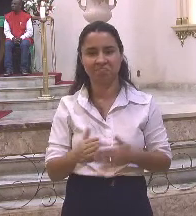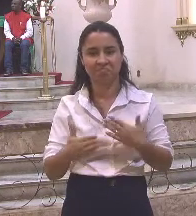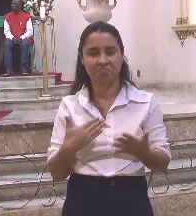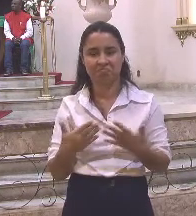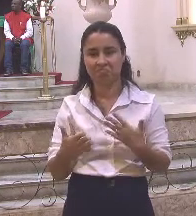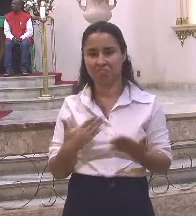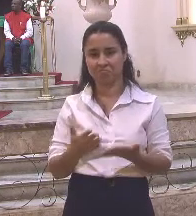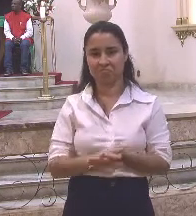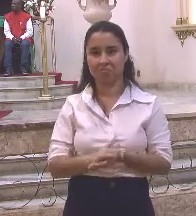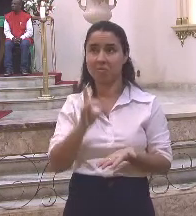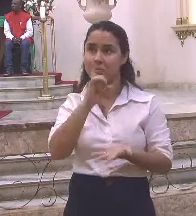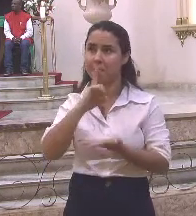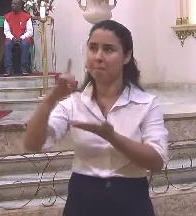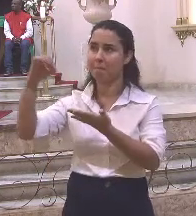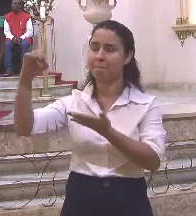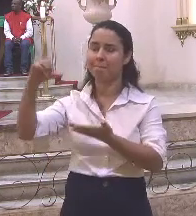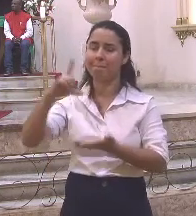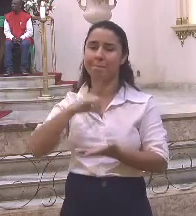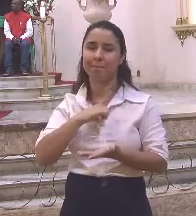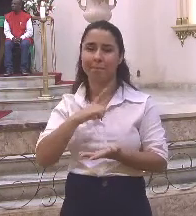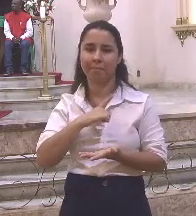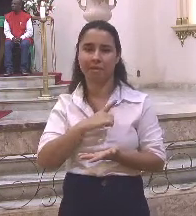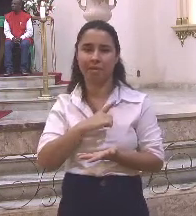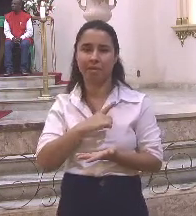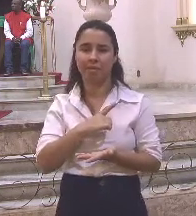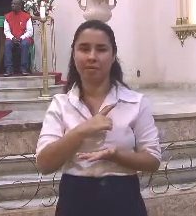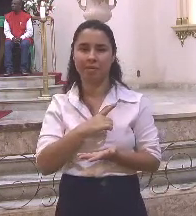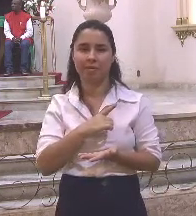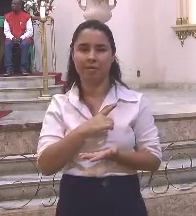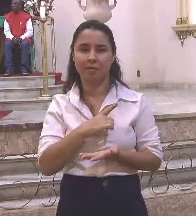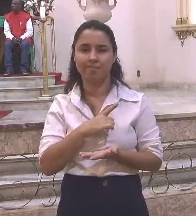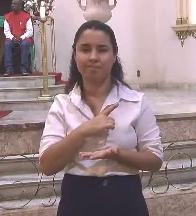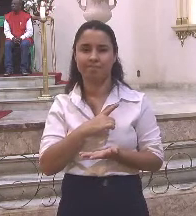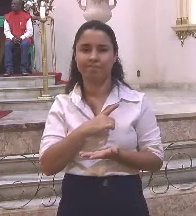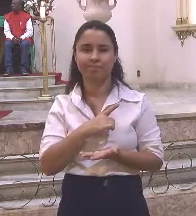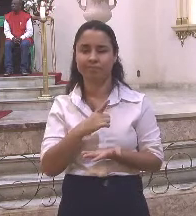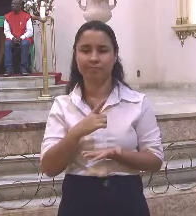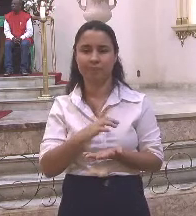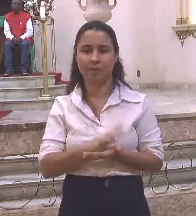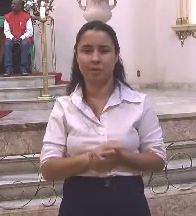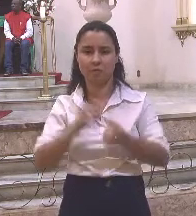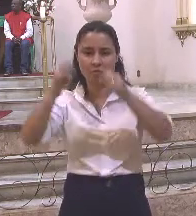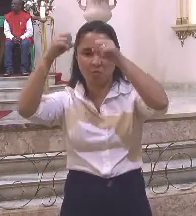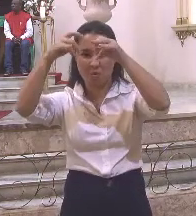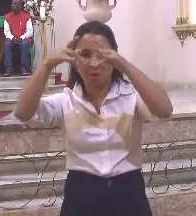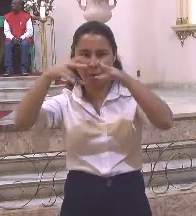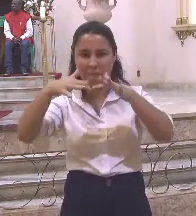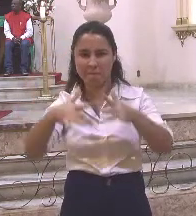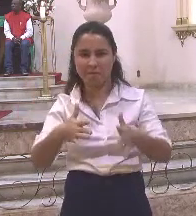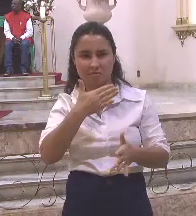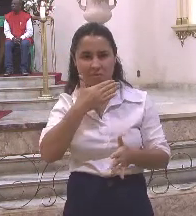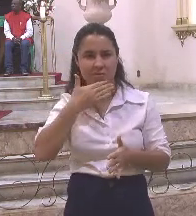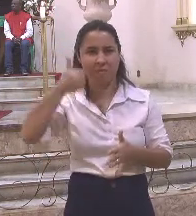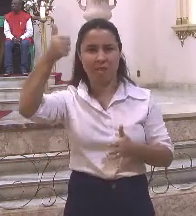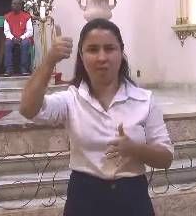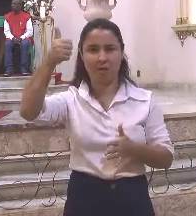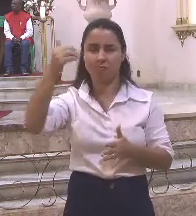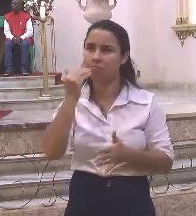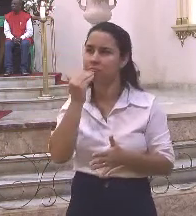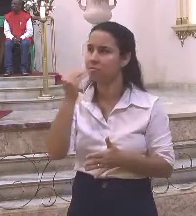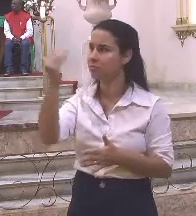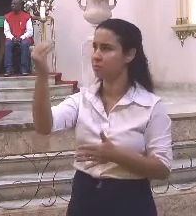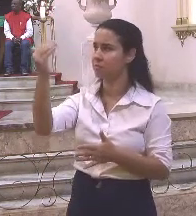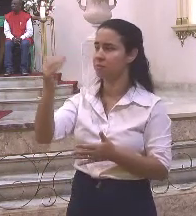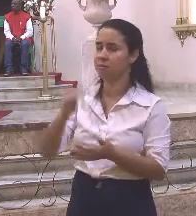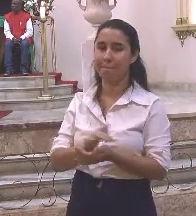nos reserva uma bênção ainda maior, que vai além do nosso pedido. Mas